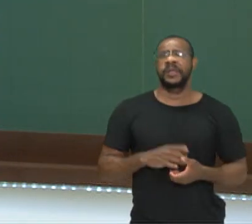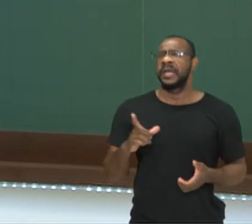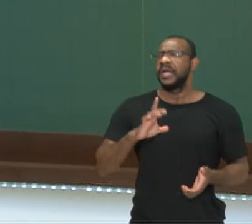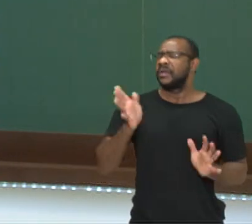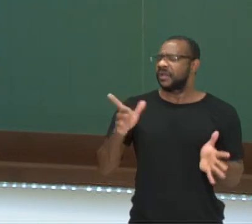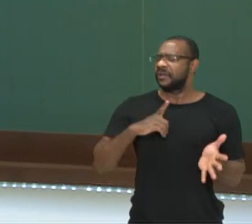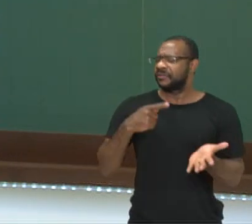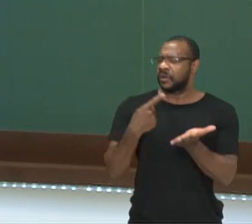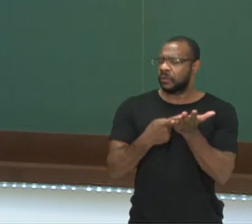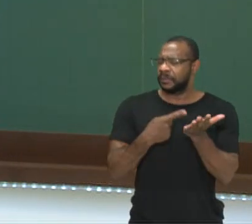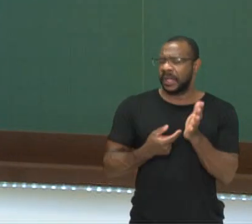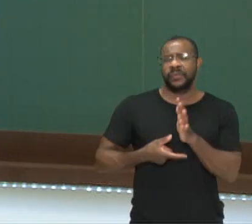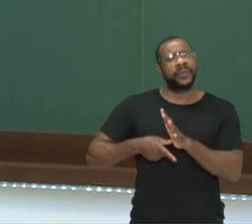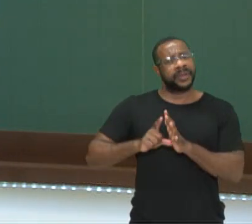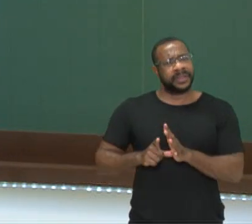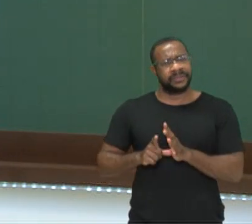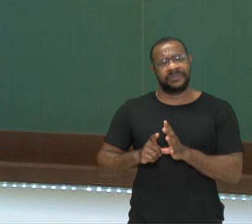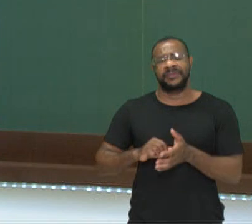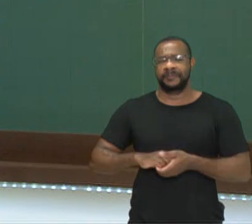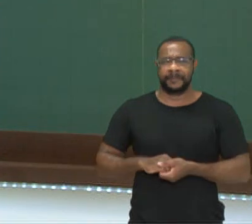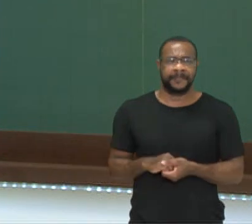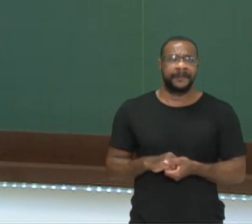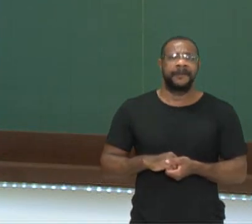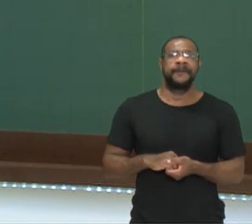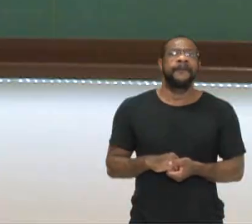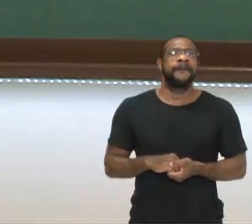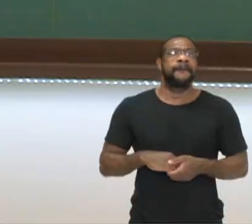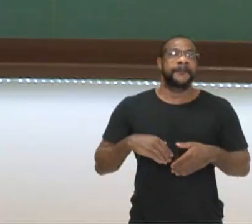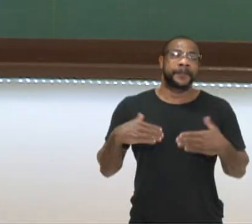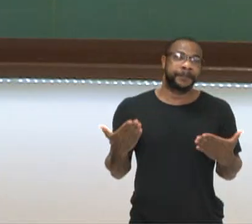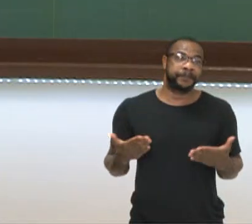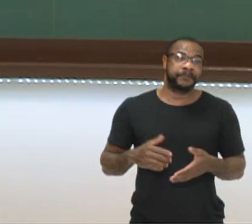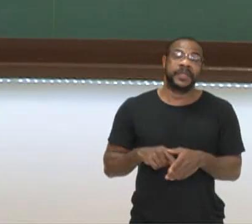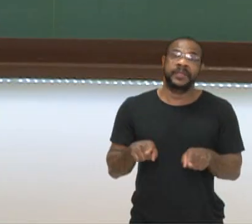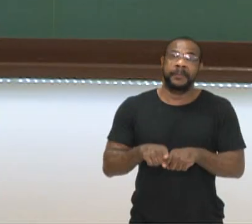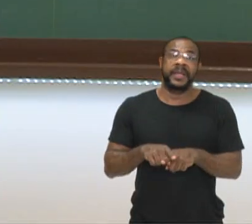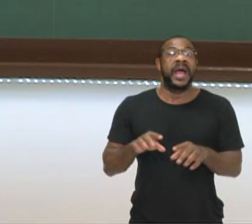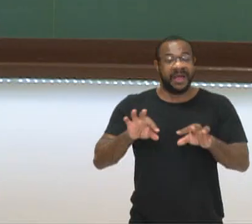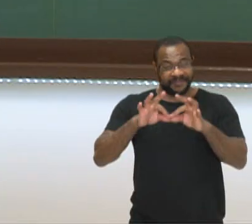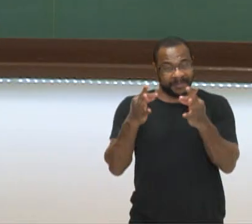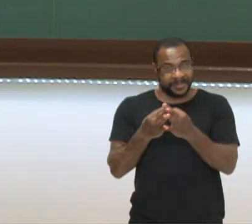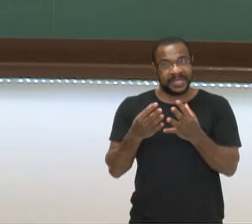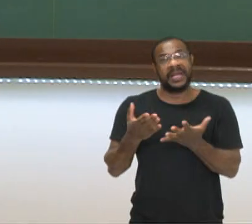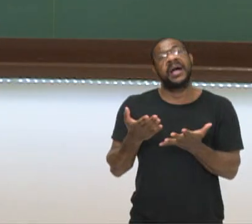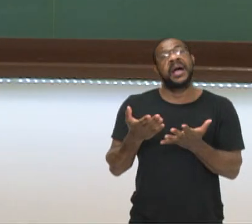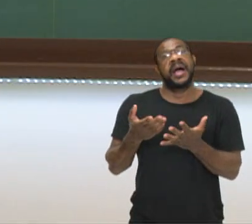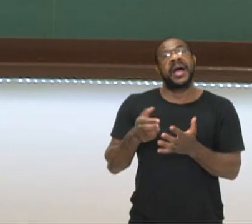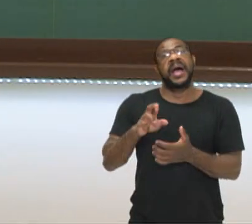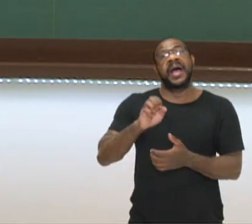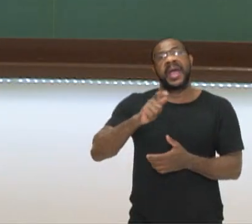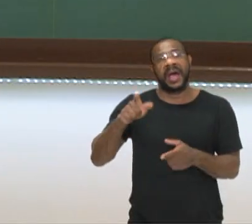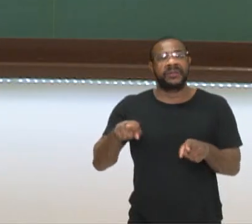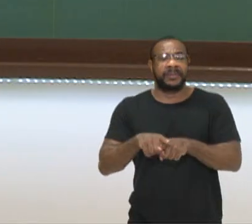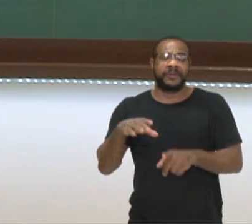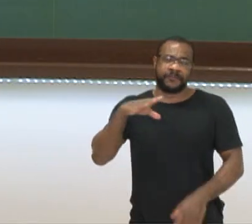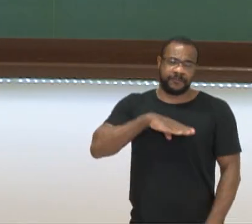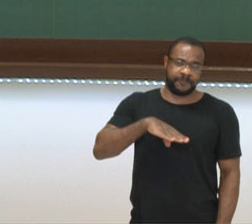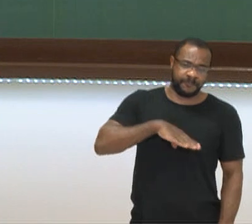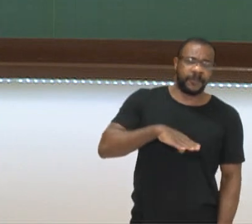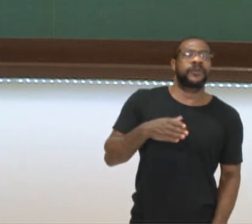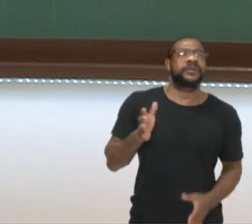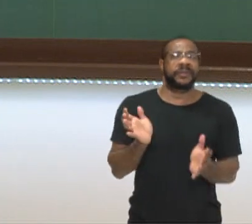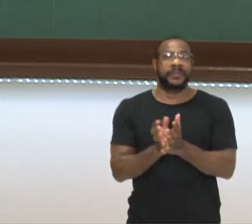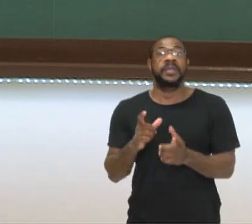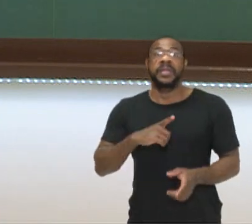dessa coroa, da família real portuguesa aqui para o Brasil. E aliado a tudo isso, nós vamos ter a situação